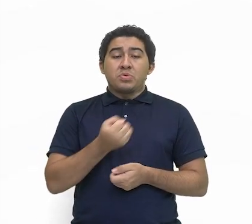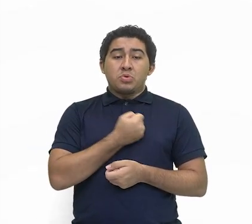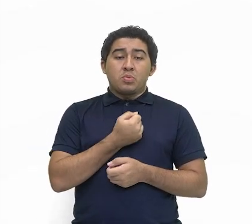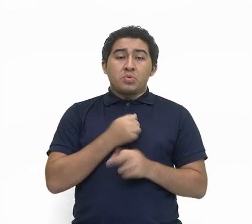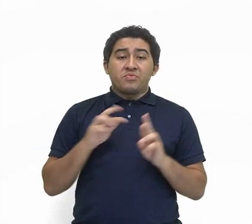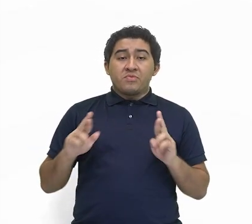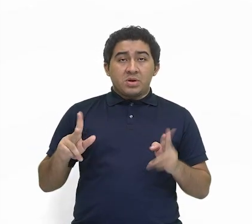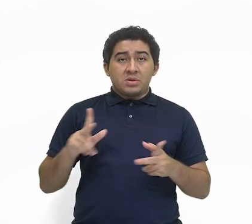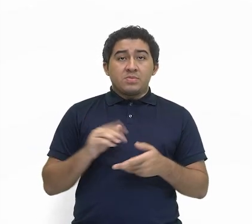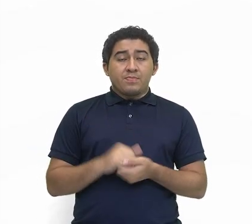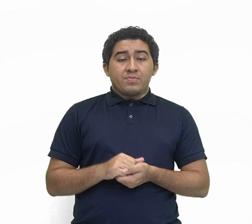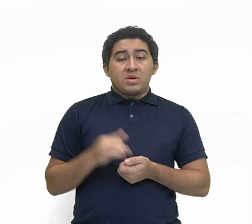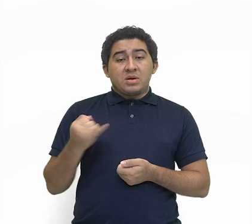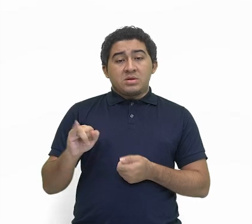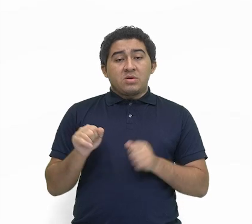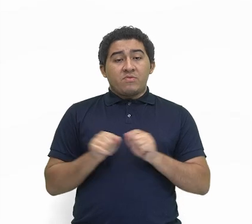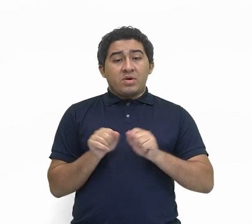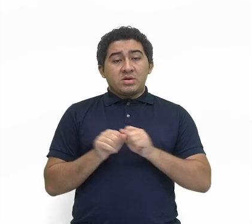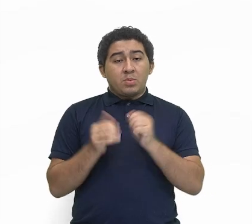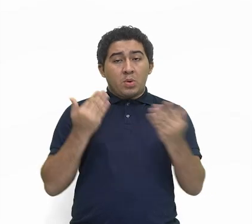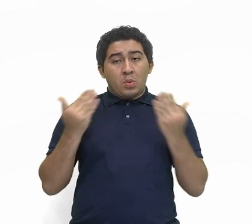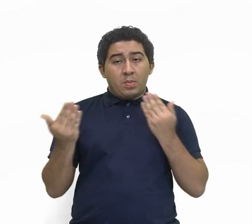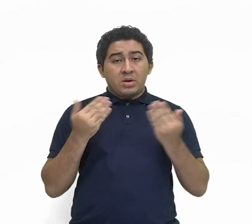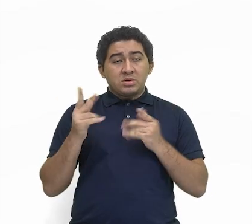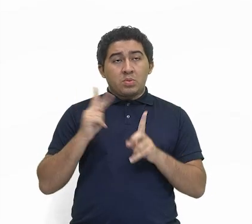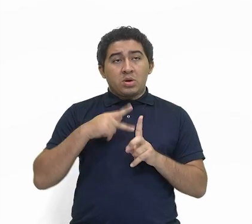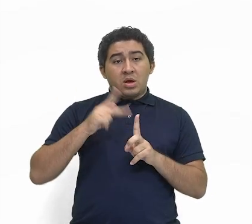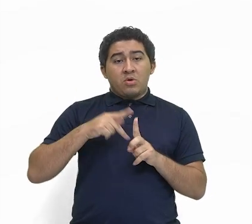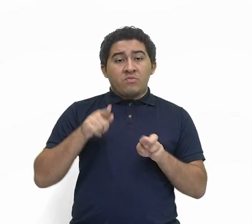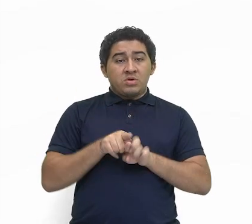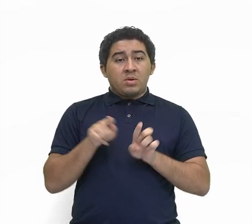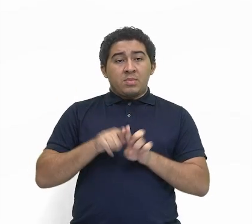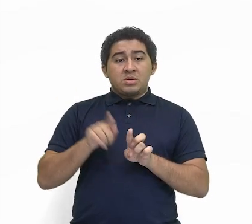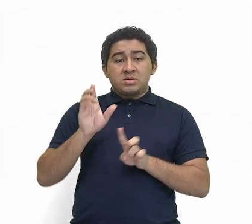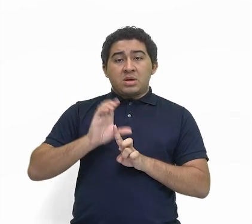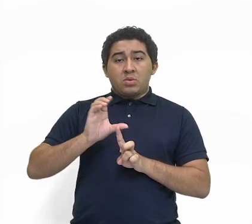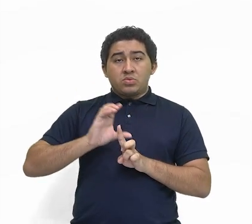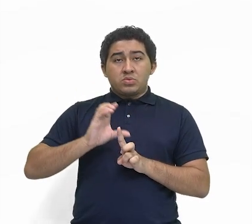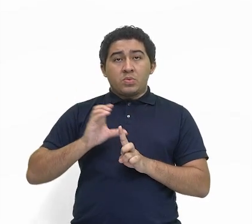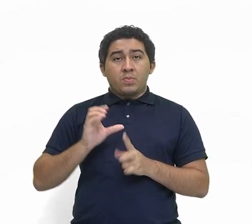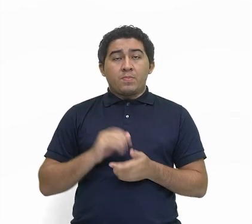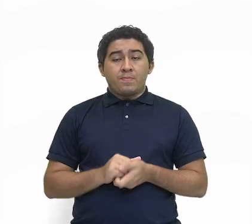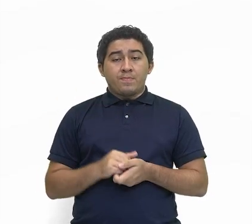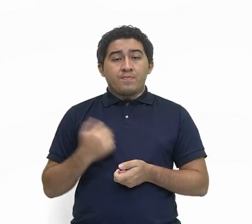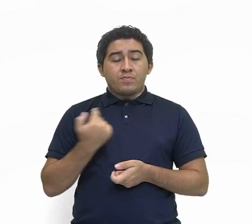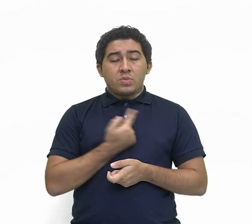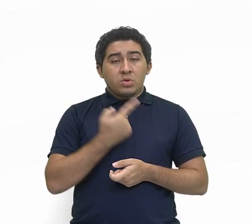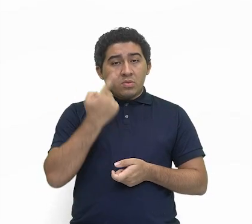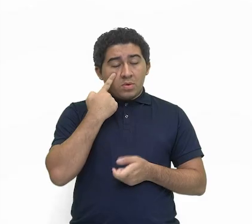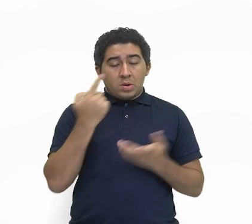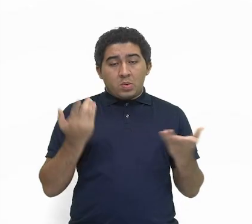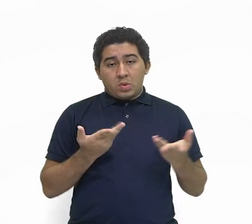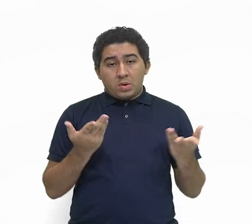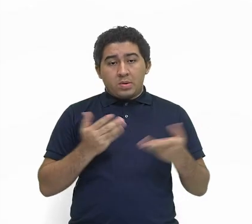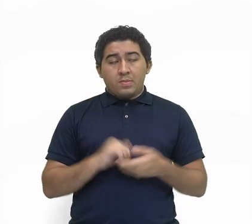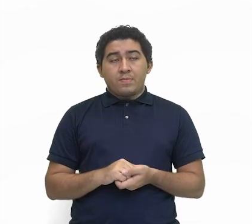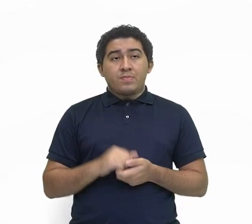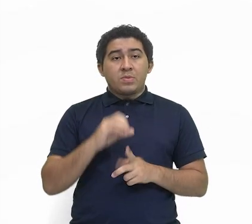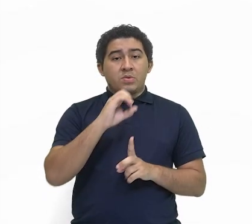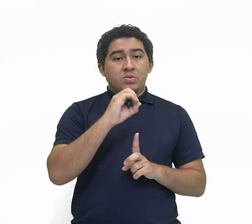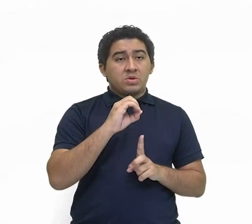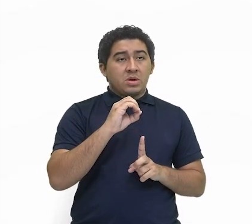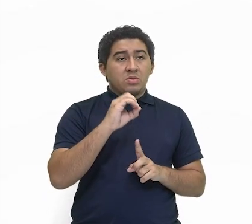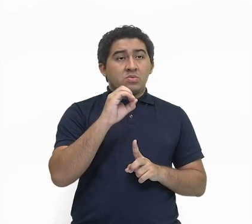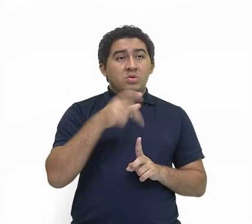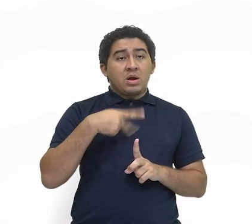diferentes. Se a gente for fazer uma comparação entre Kelvin e Celsius, né, que a gente vai já ver agora, o 0